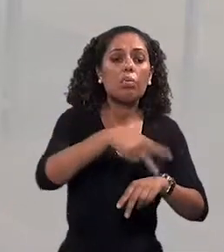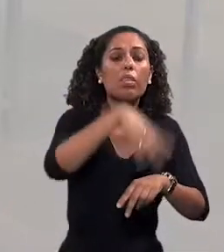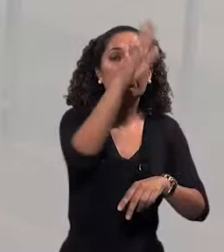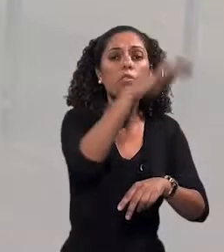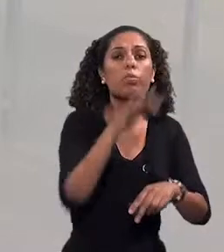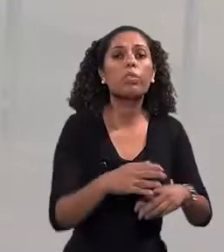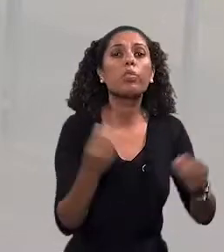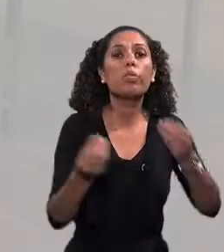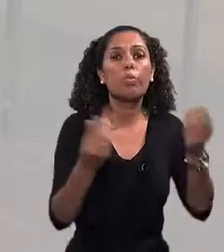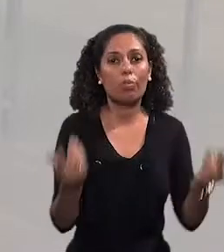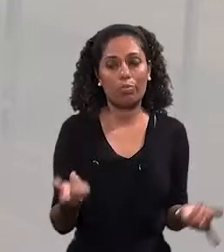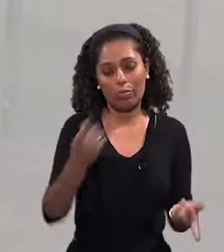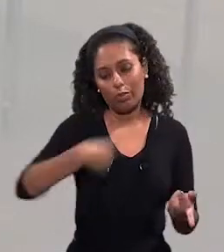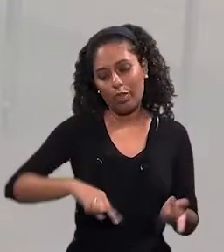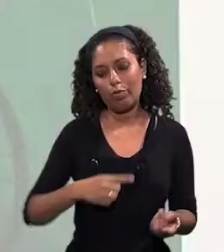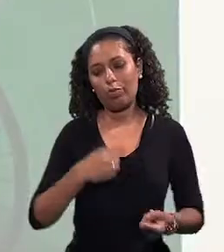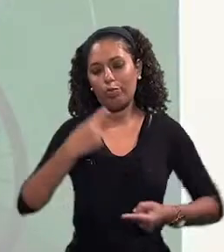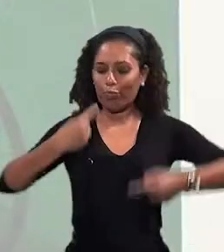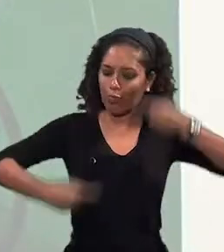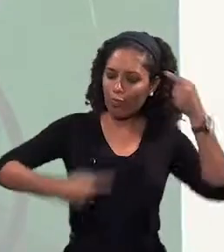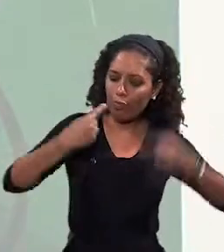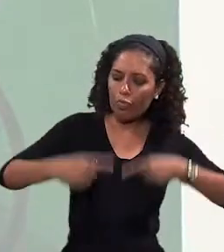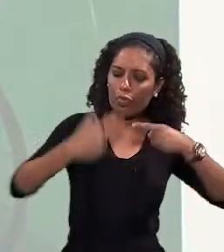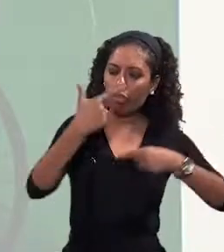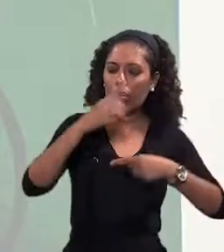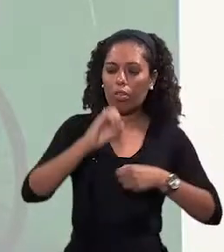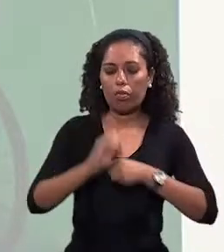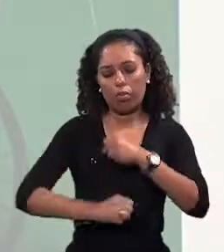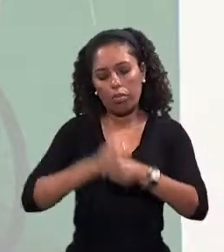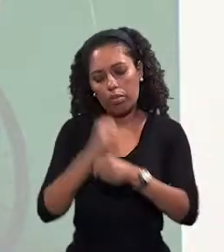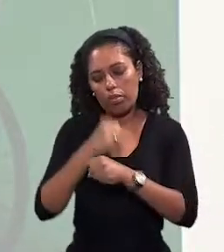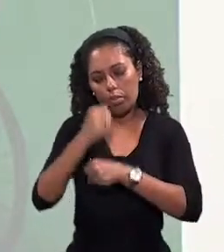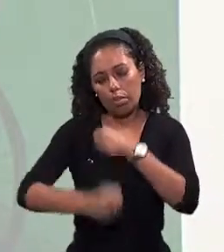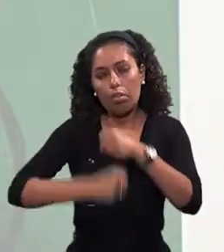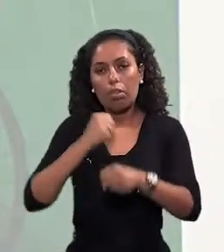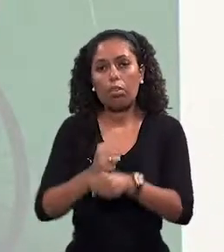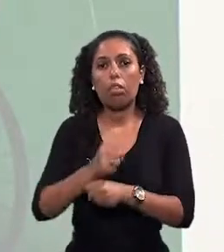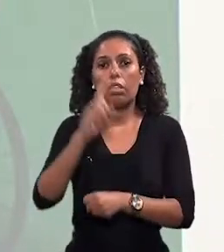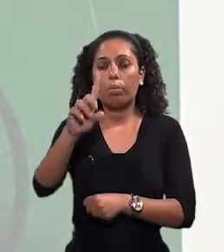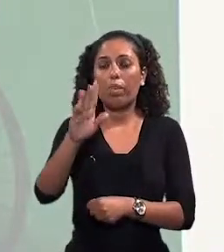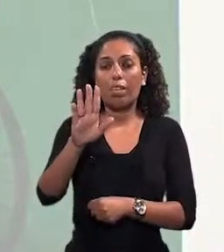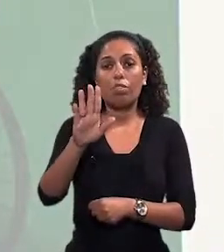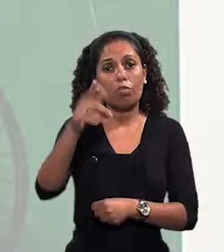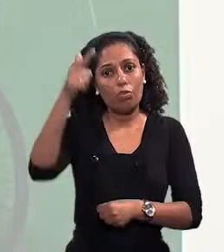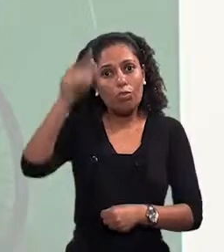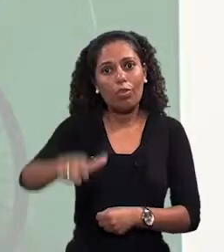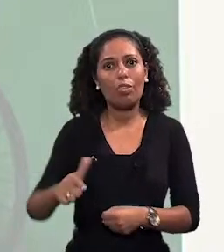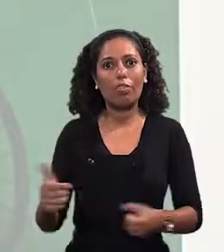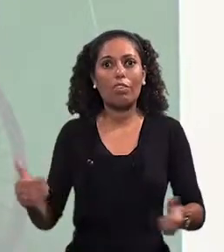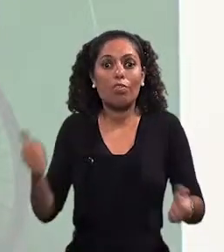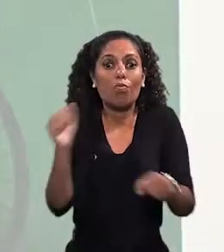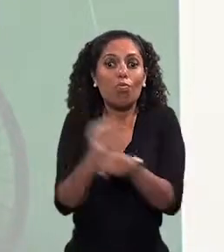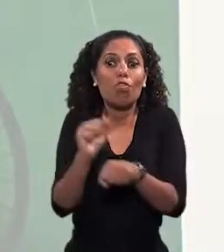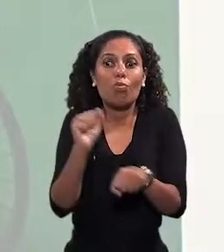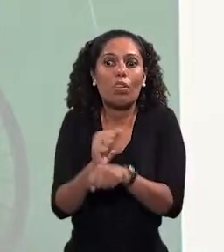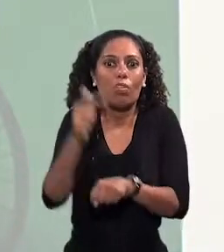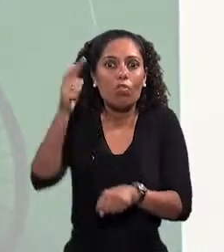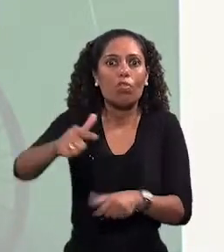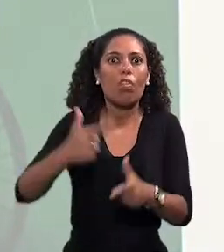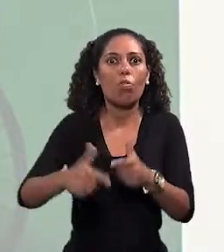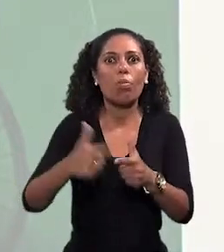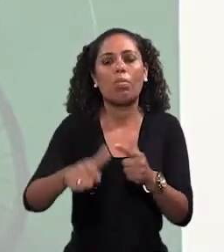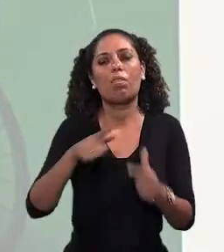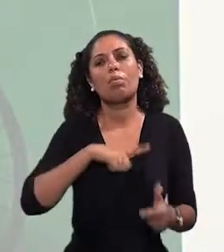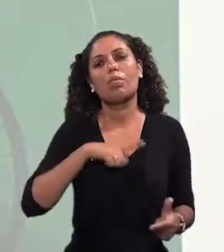quer dizer, a gente vai ficar 20 anos discutindo isso judicialmente, etc., até que se tenha uma nova tragédia. Esse é o erro do